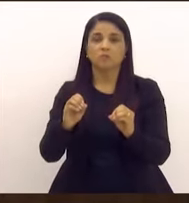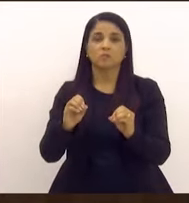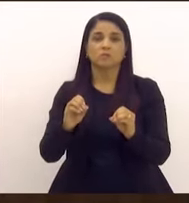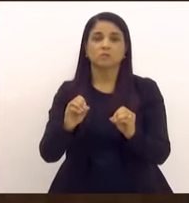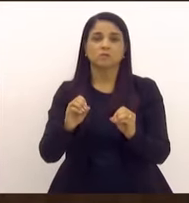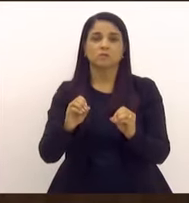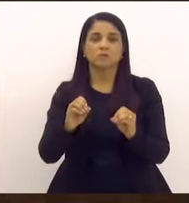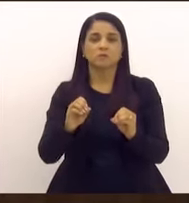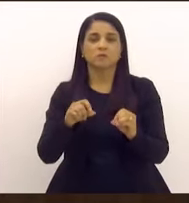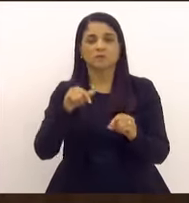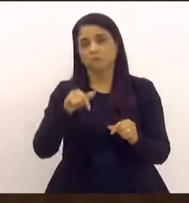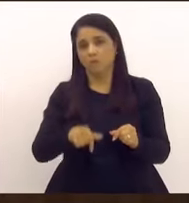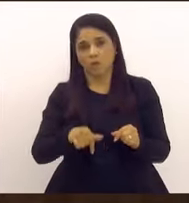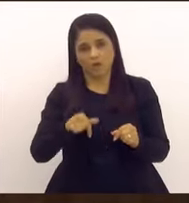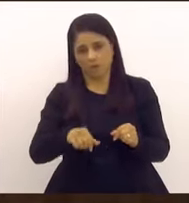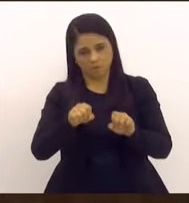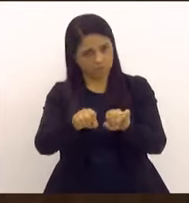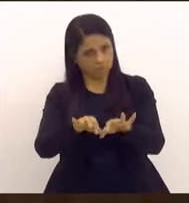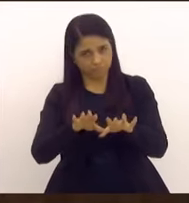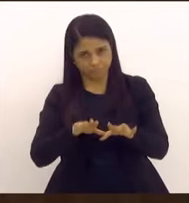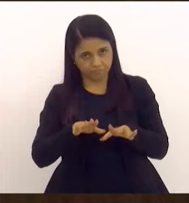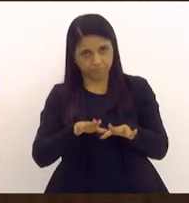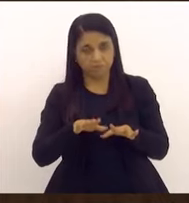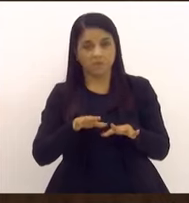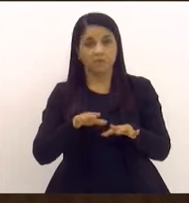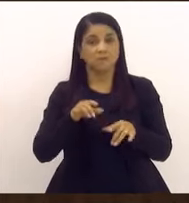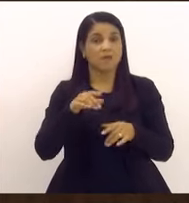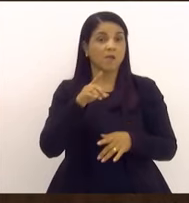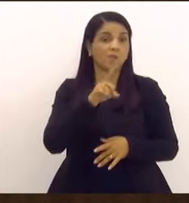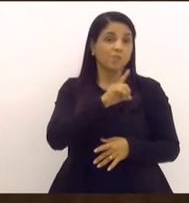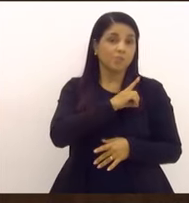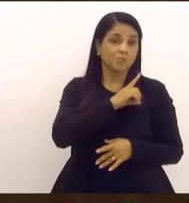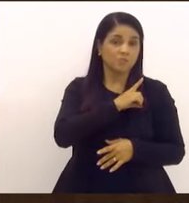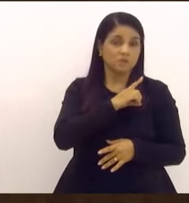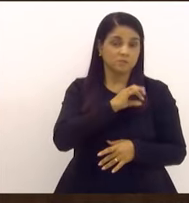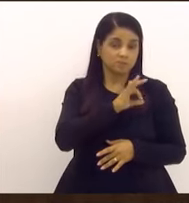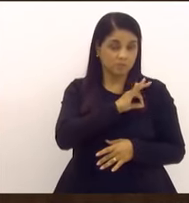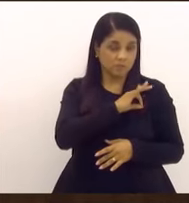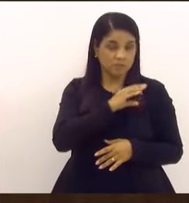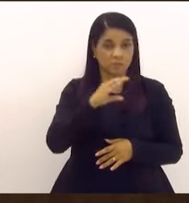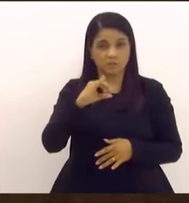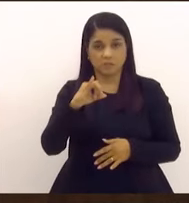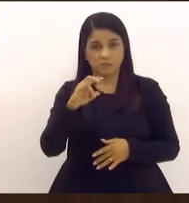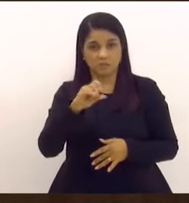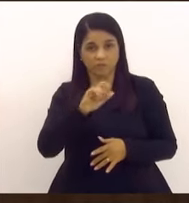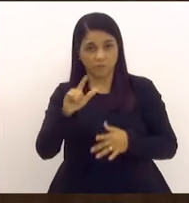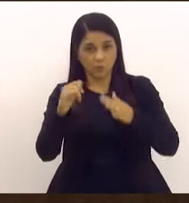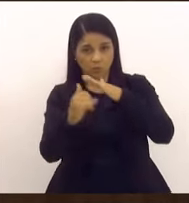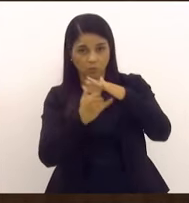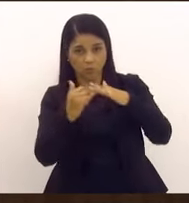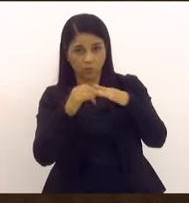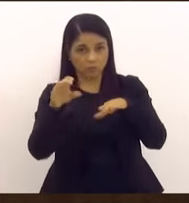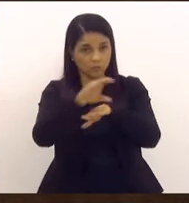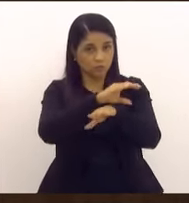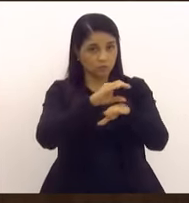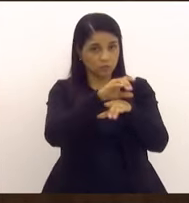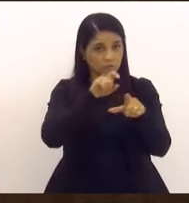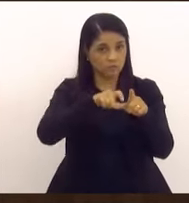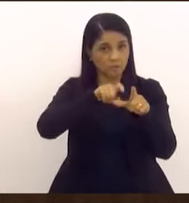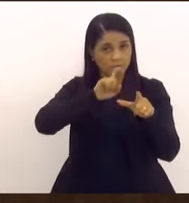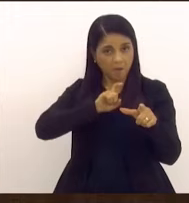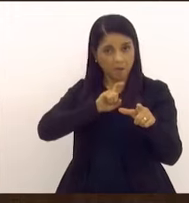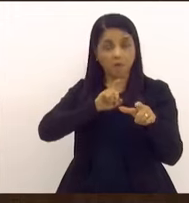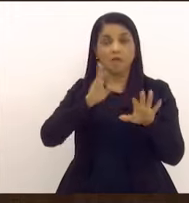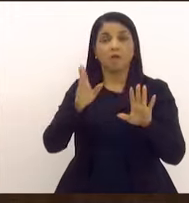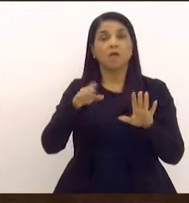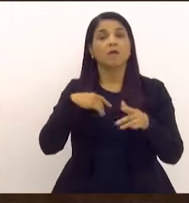de competência aqui da Assembleia Legislativa. Se a Polícia Civil deve ou não ser um órgão constitucionalmente autônomo,